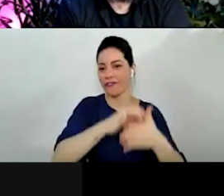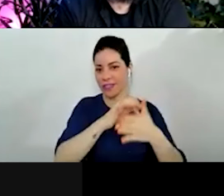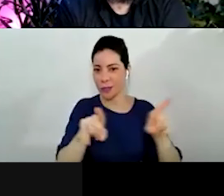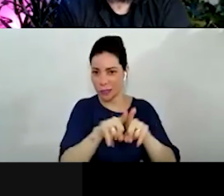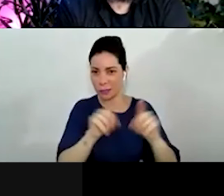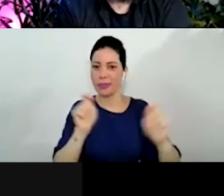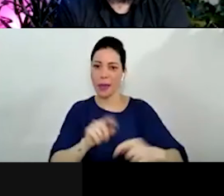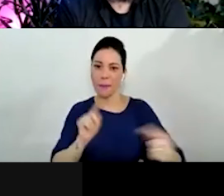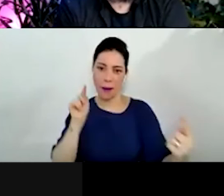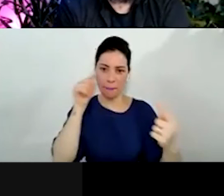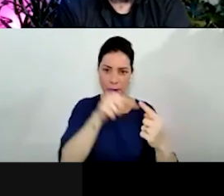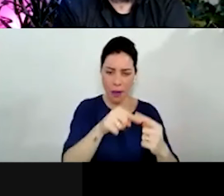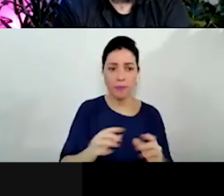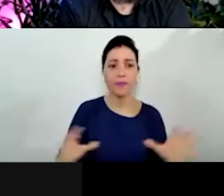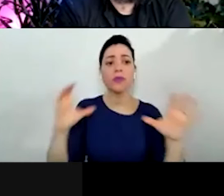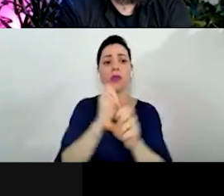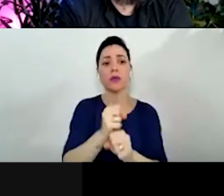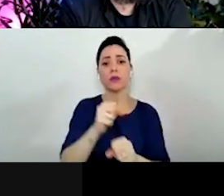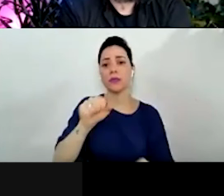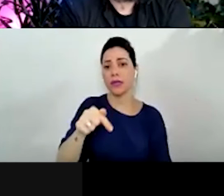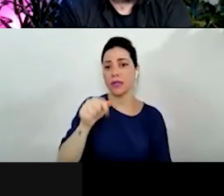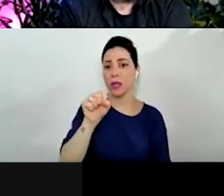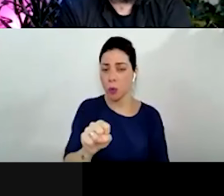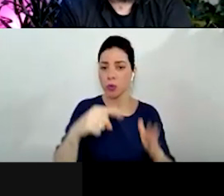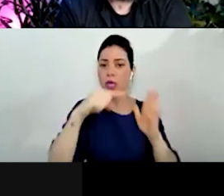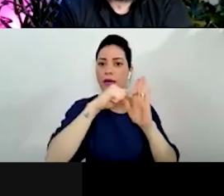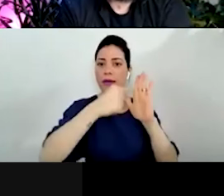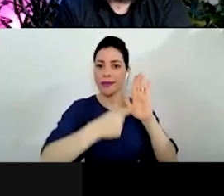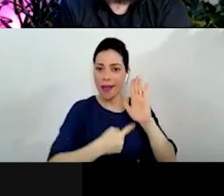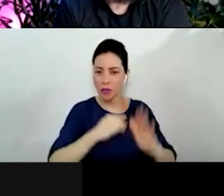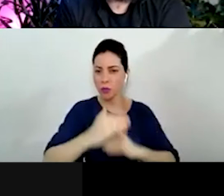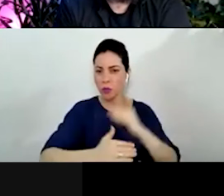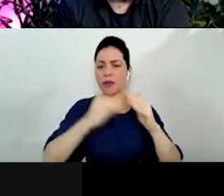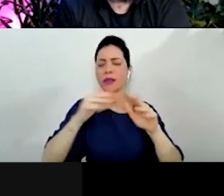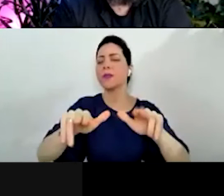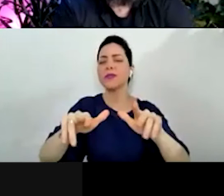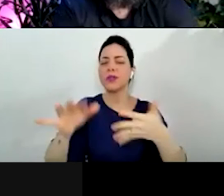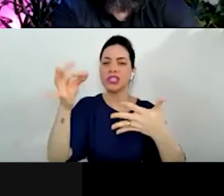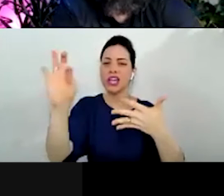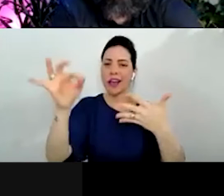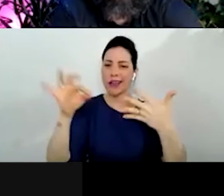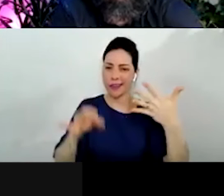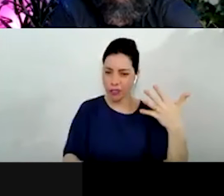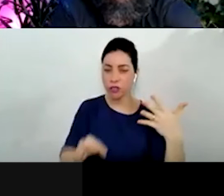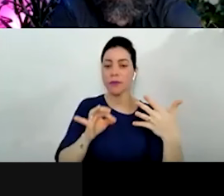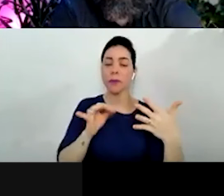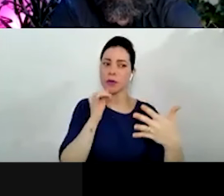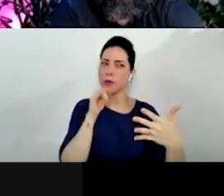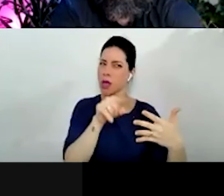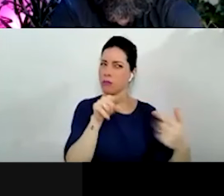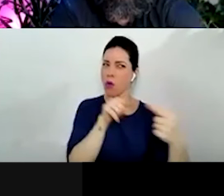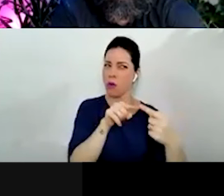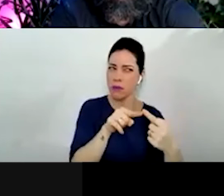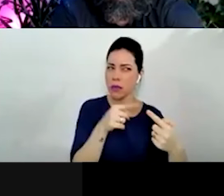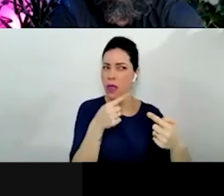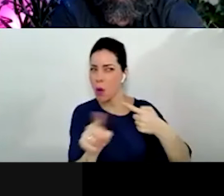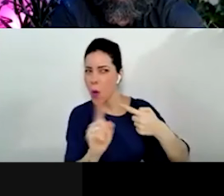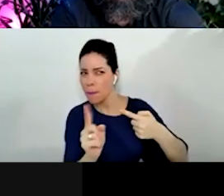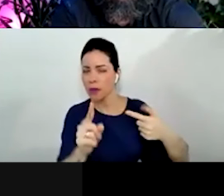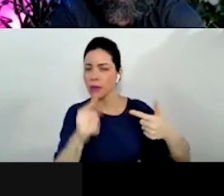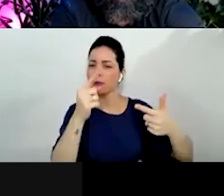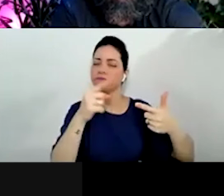baseada ela tem 78 critérios de sucesso que como eu falei Eles são como se fosse um check list atende não atende atende não atende